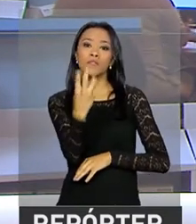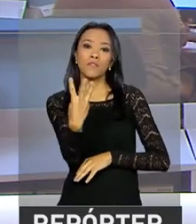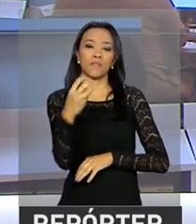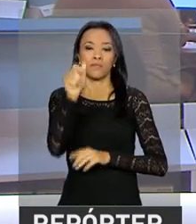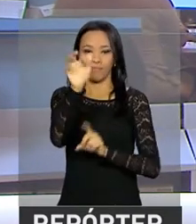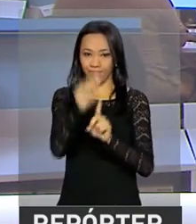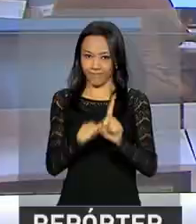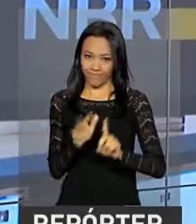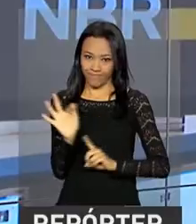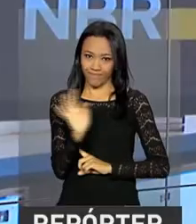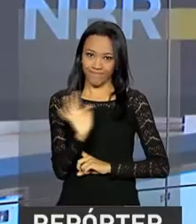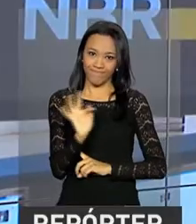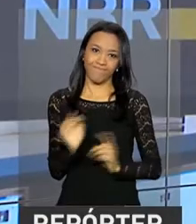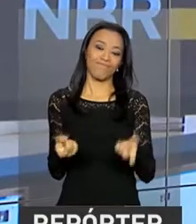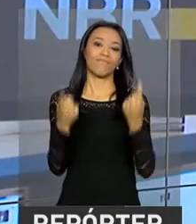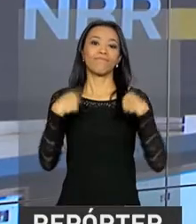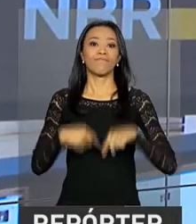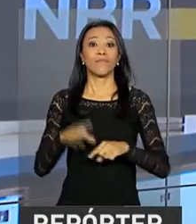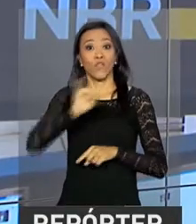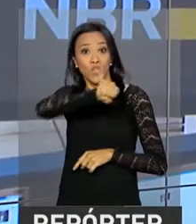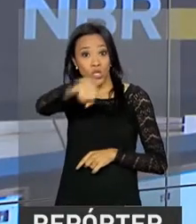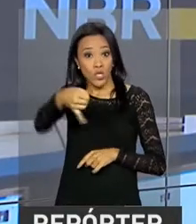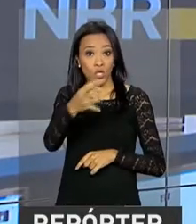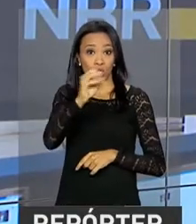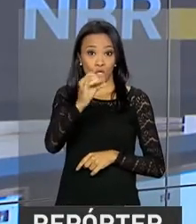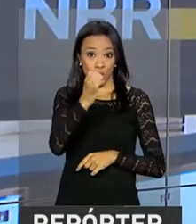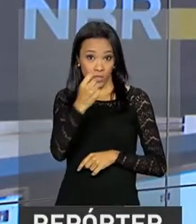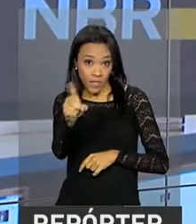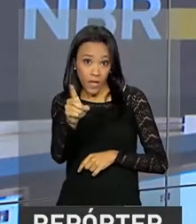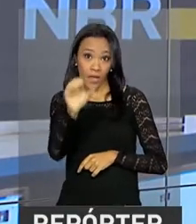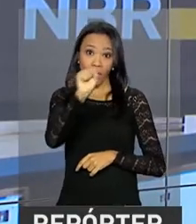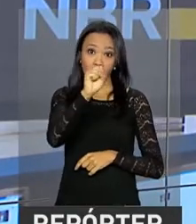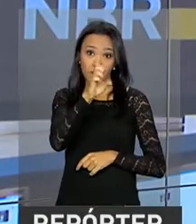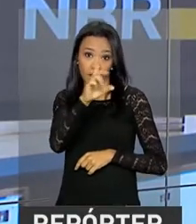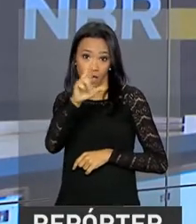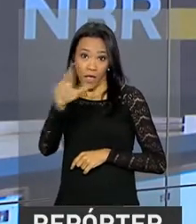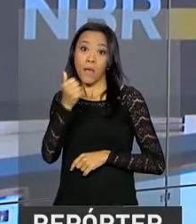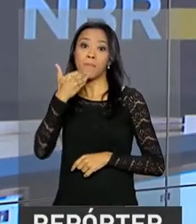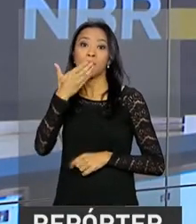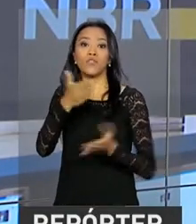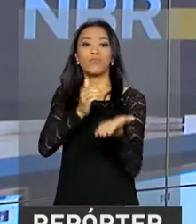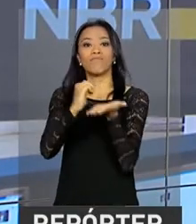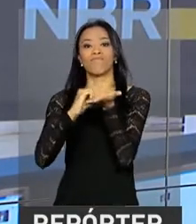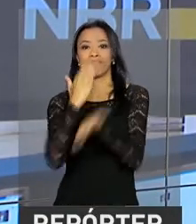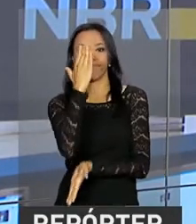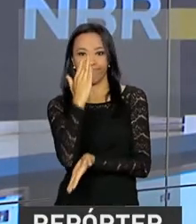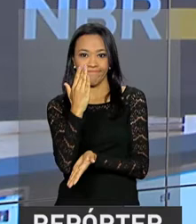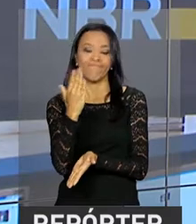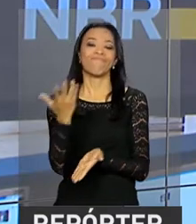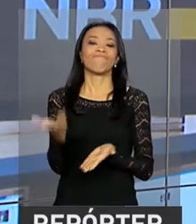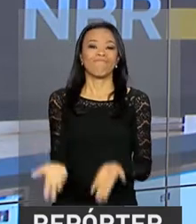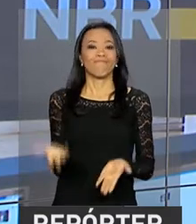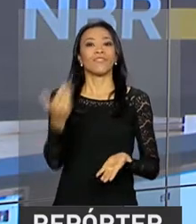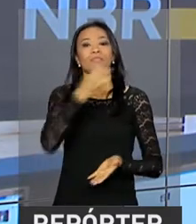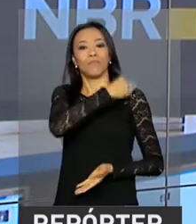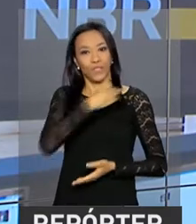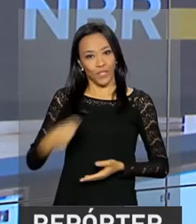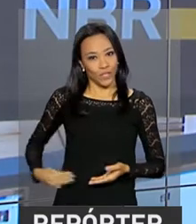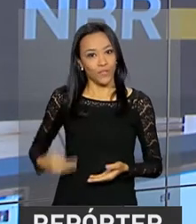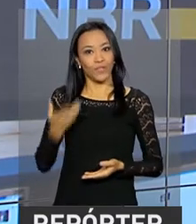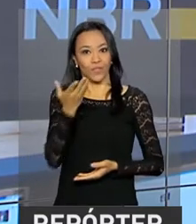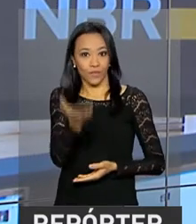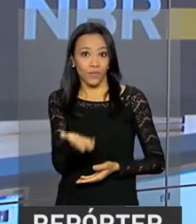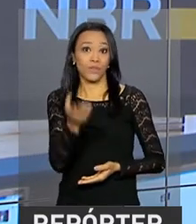de fevereiro josé serra pediu demissão do cargo de ministro das relações exteriores que vem as